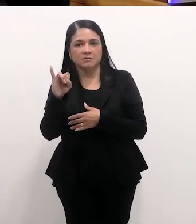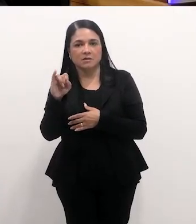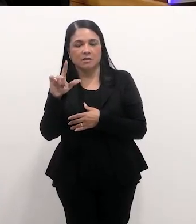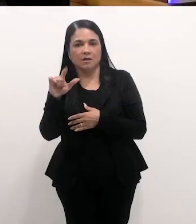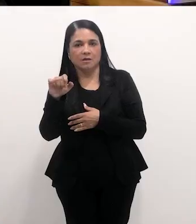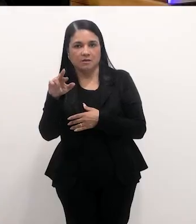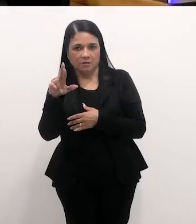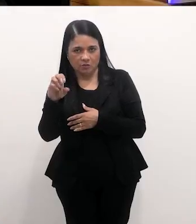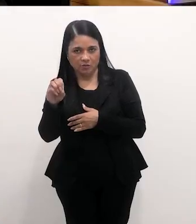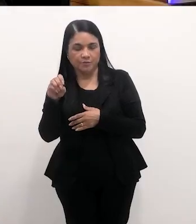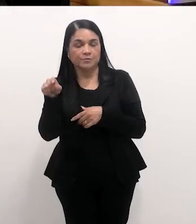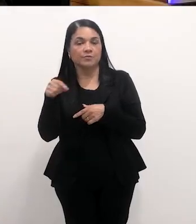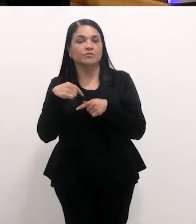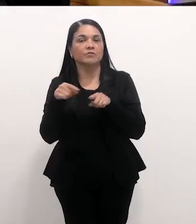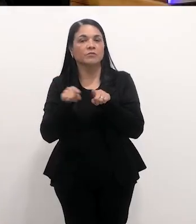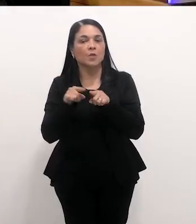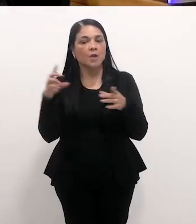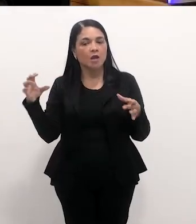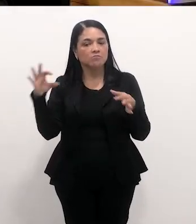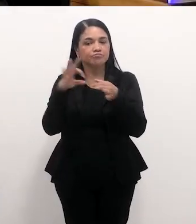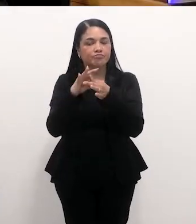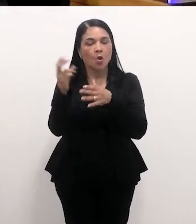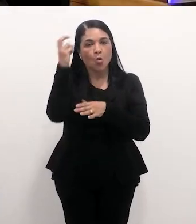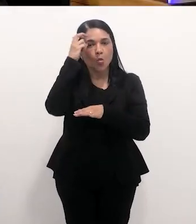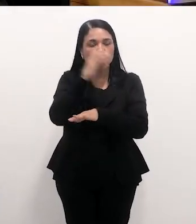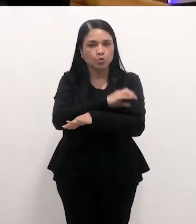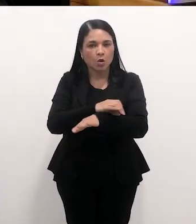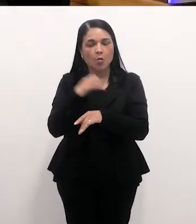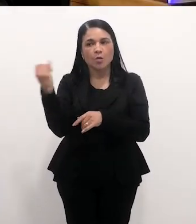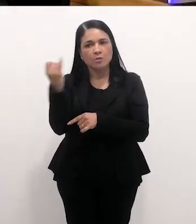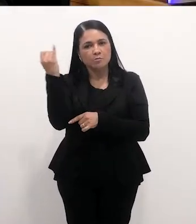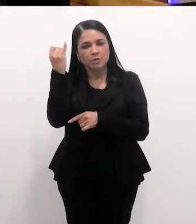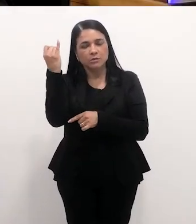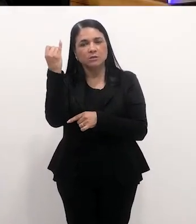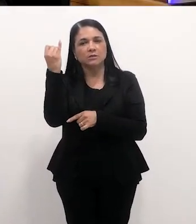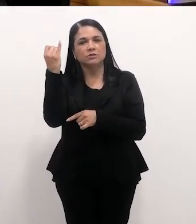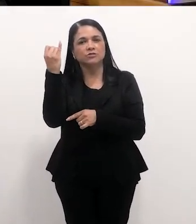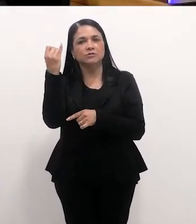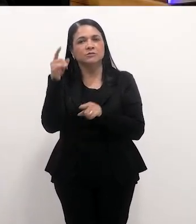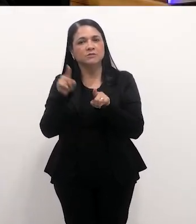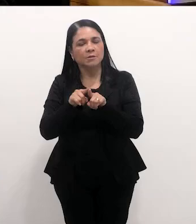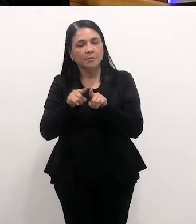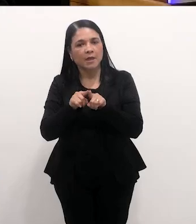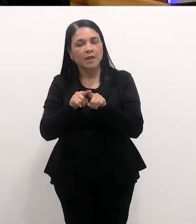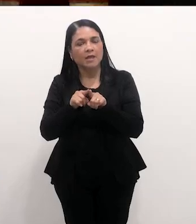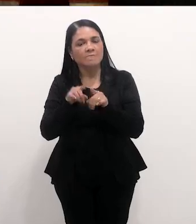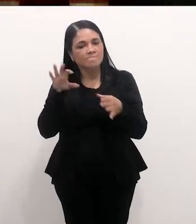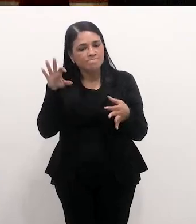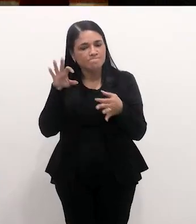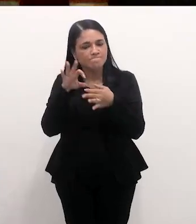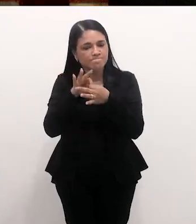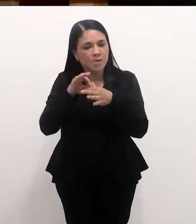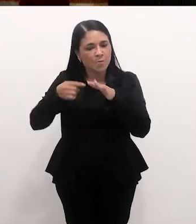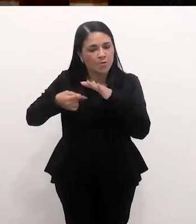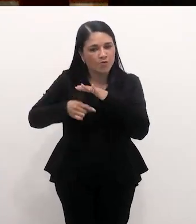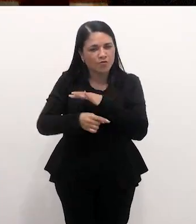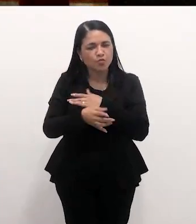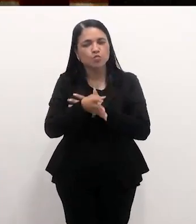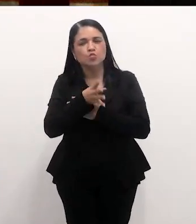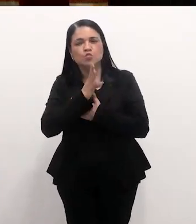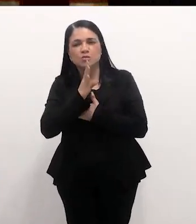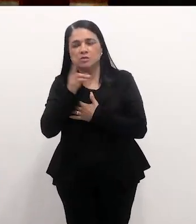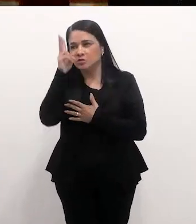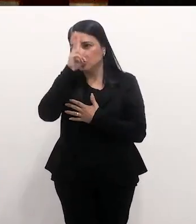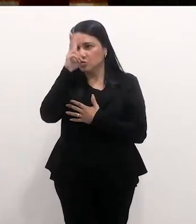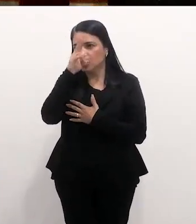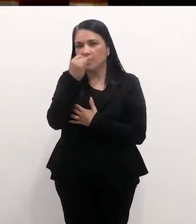ítalo-brasileira, quer dizer, não só brasileiro, porque ele tem todo digamos assim, uma ligação cultural. Mas eu acho que é importante, como você falou, assim, um aperfeiçoamento,